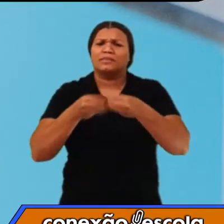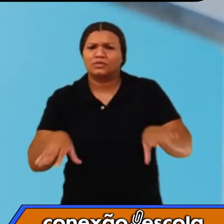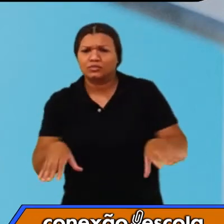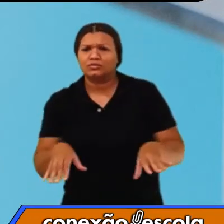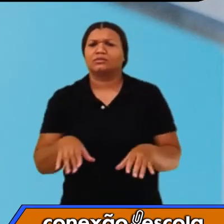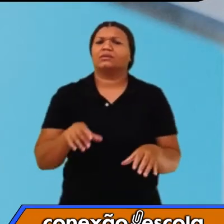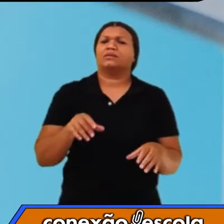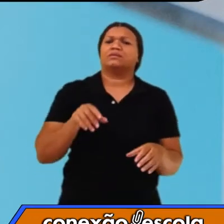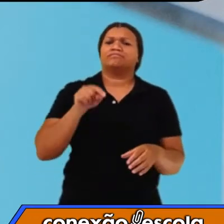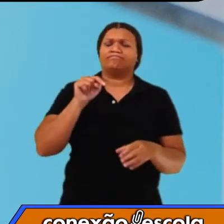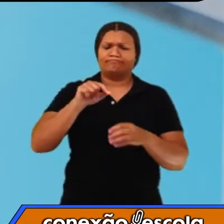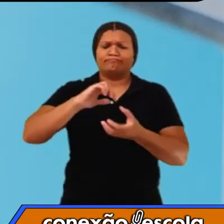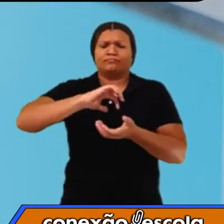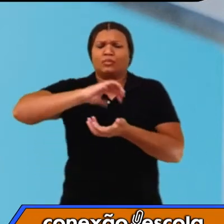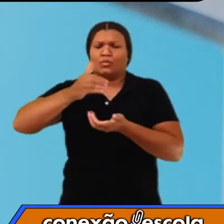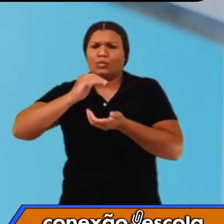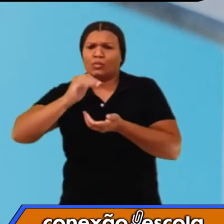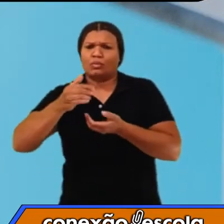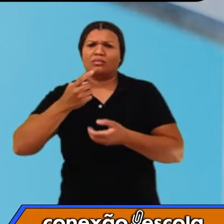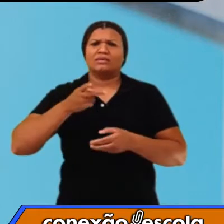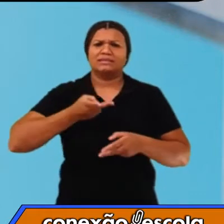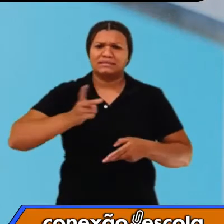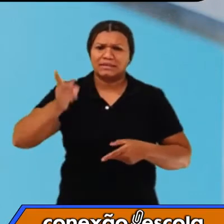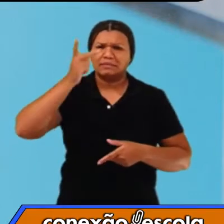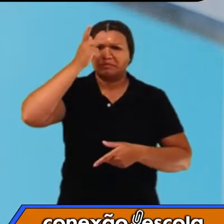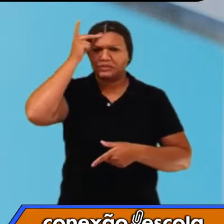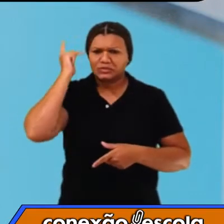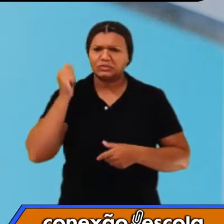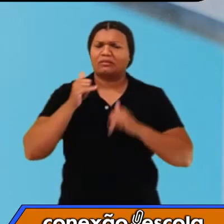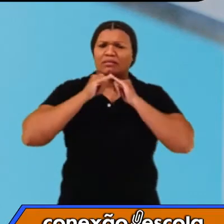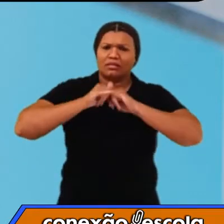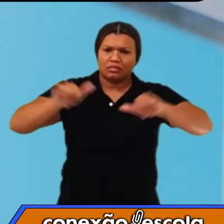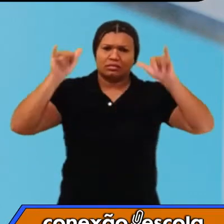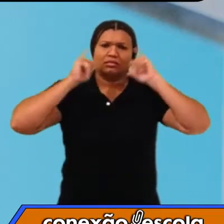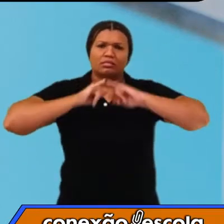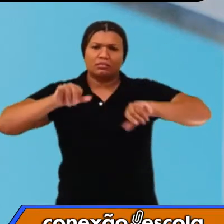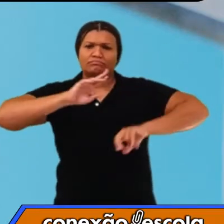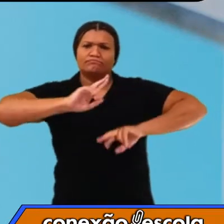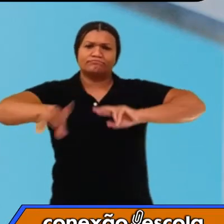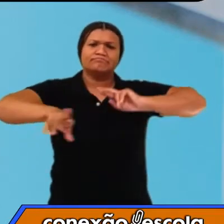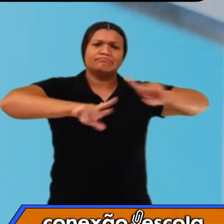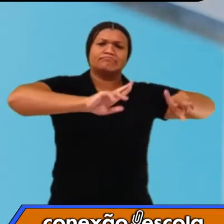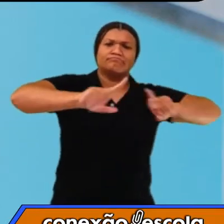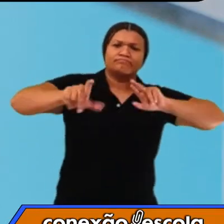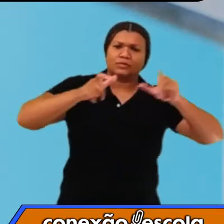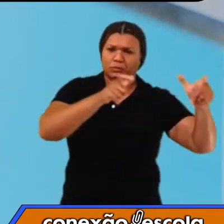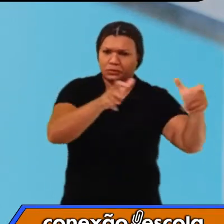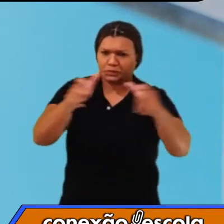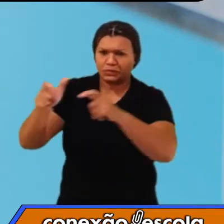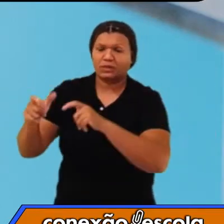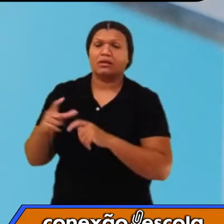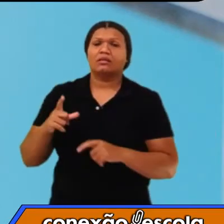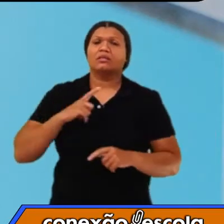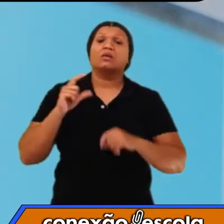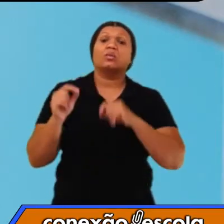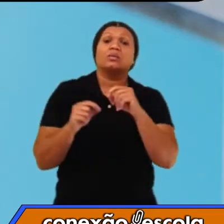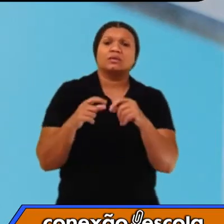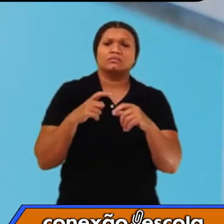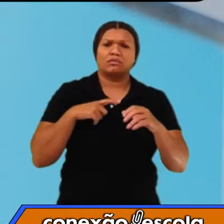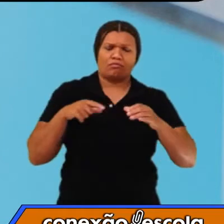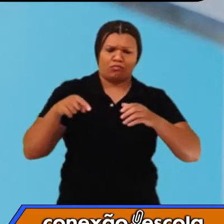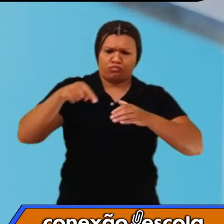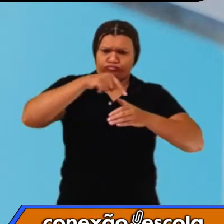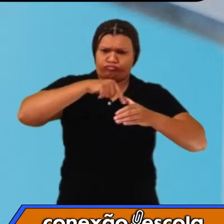Nós estamos constantemente ouvindo em diferentes meios de comunicação que há um buraco nessa camada